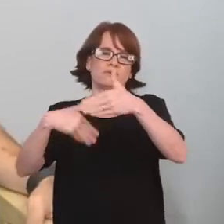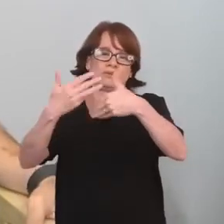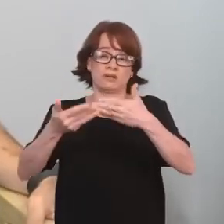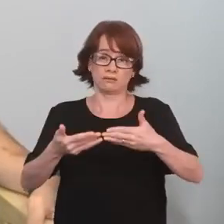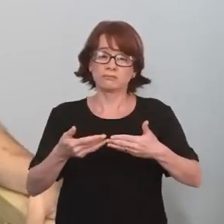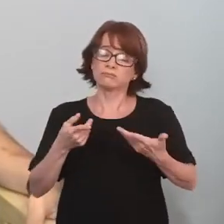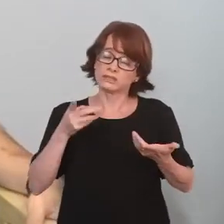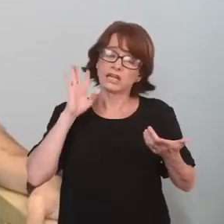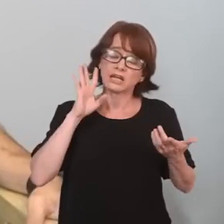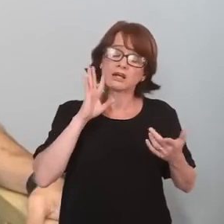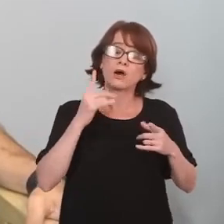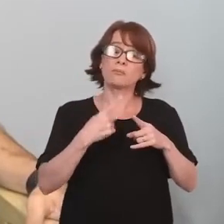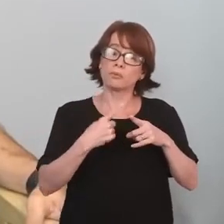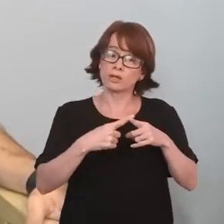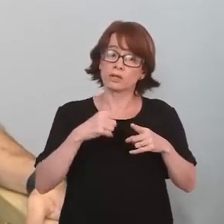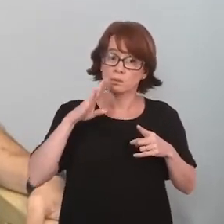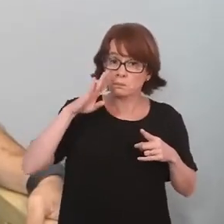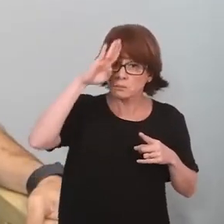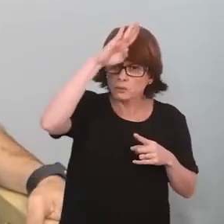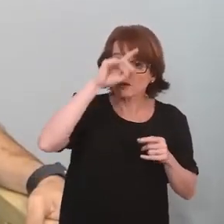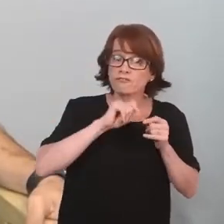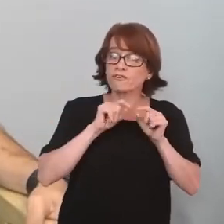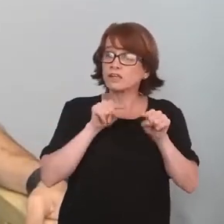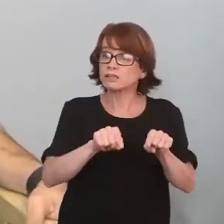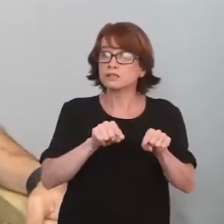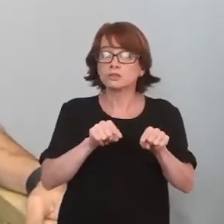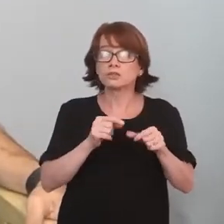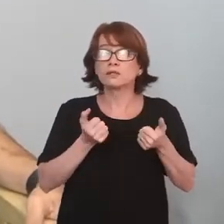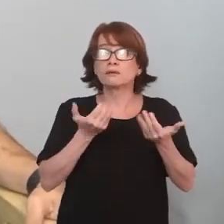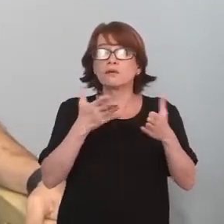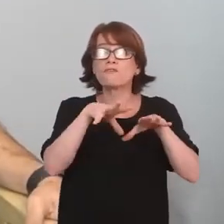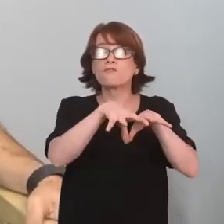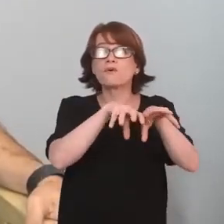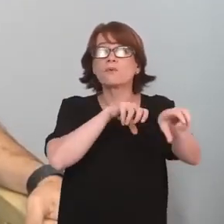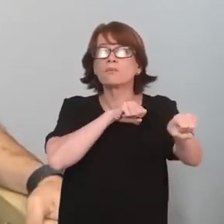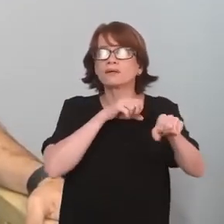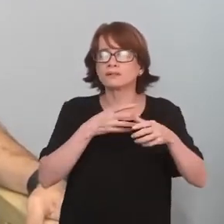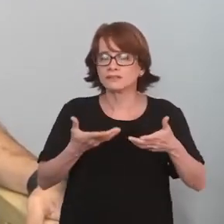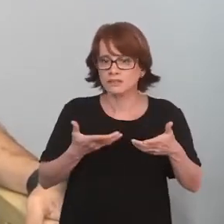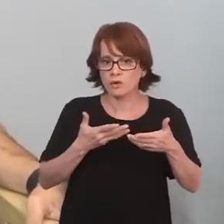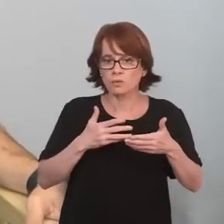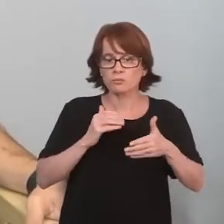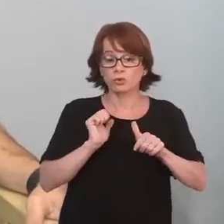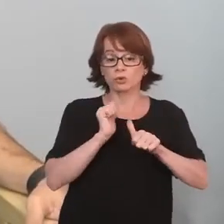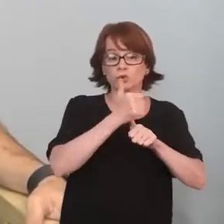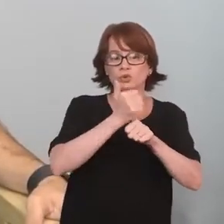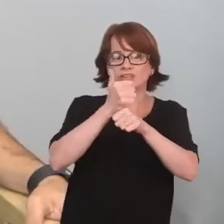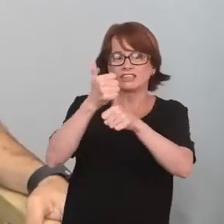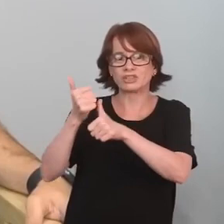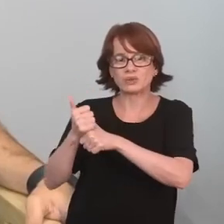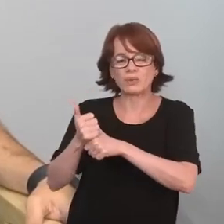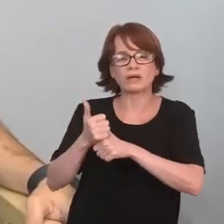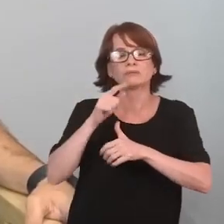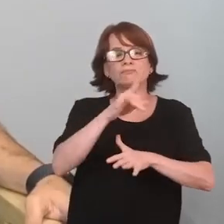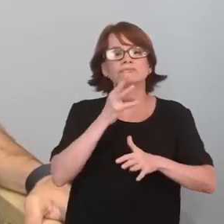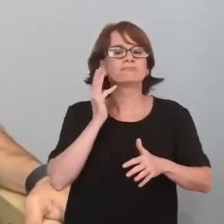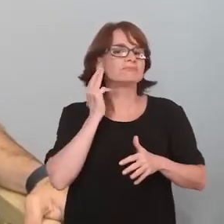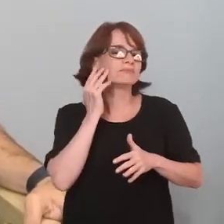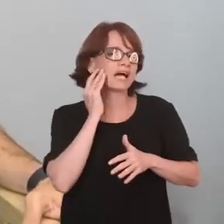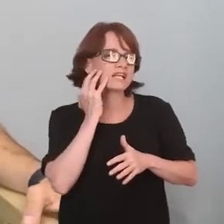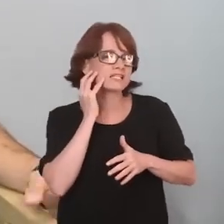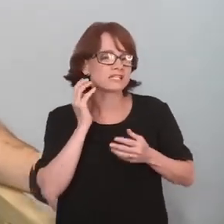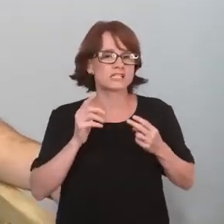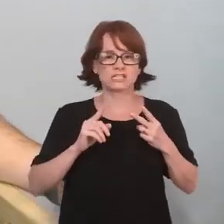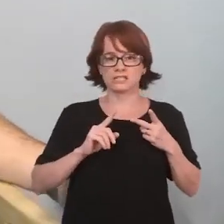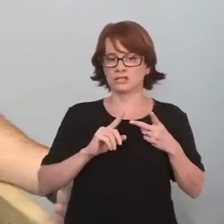que o Bolsonaro fez, formando sucessores, entregando para o Tarcísio o governo de São Paulo, Exatamente. Fazendo dos seus ministros senadores